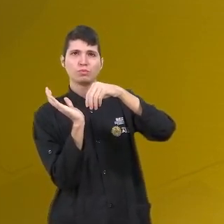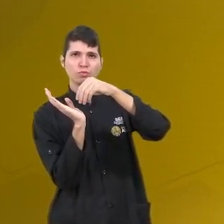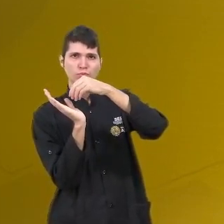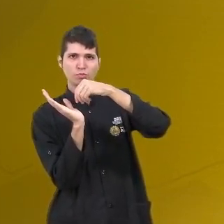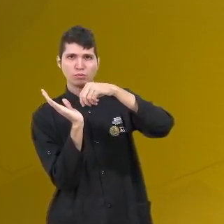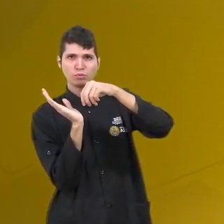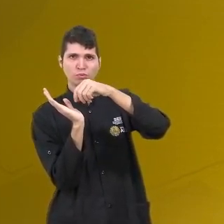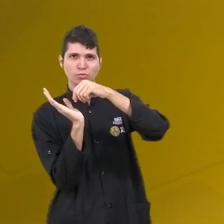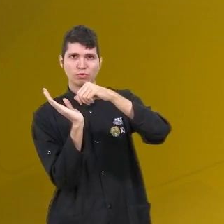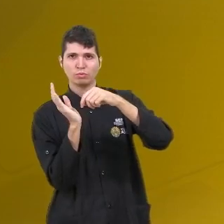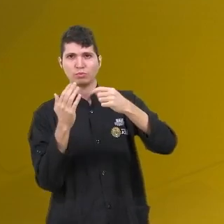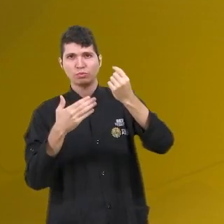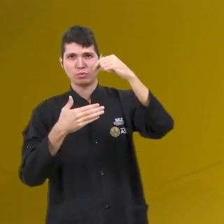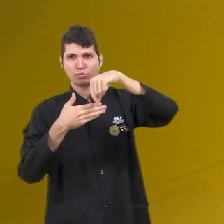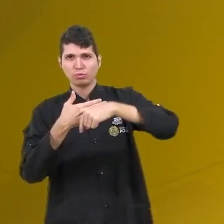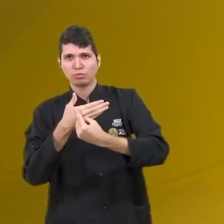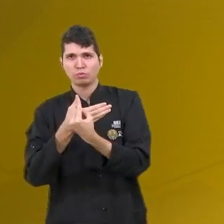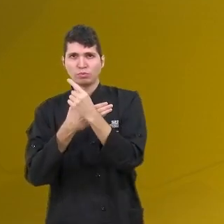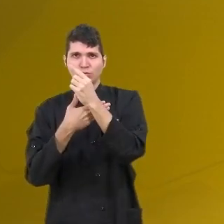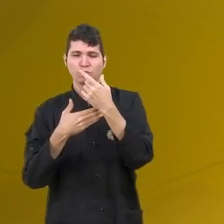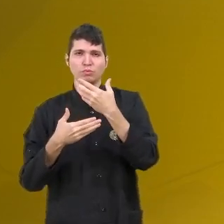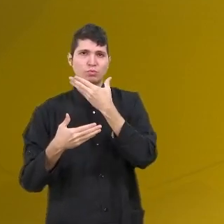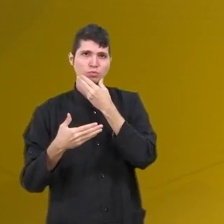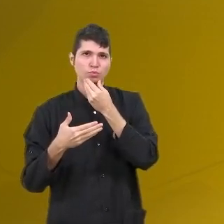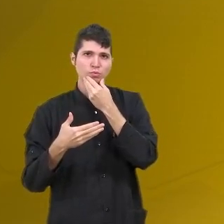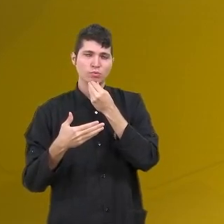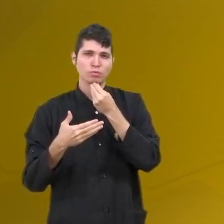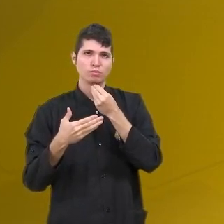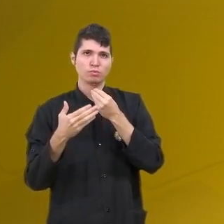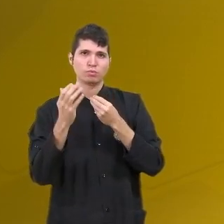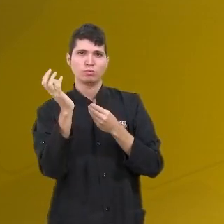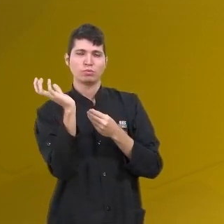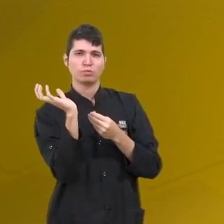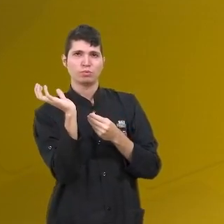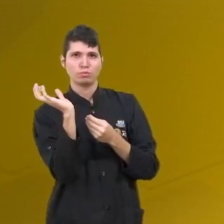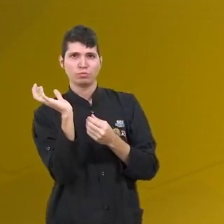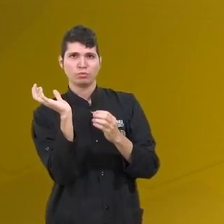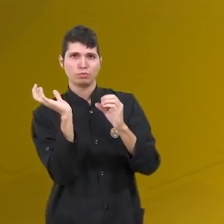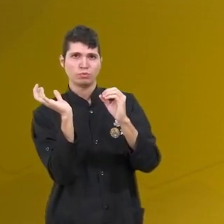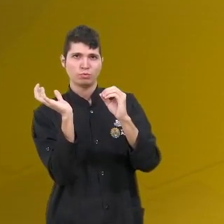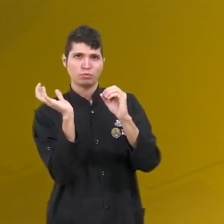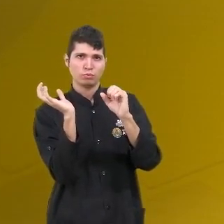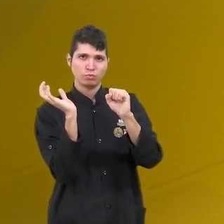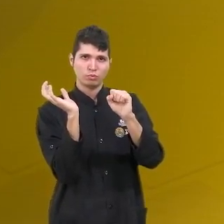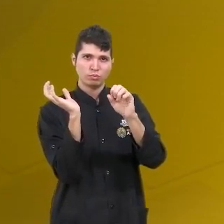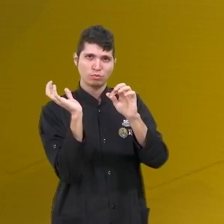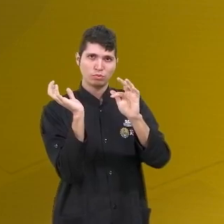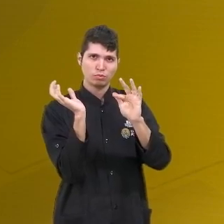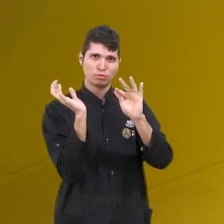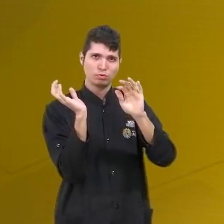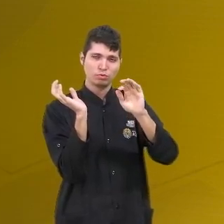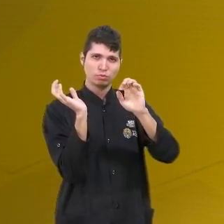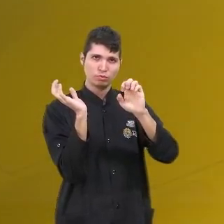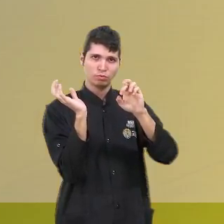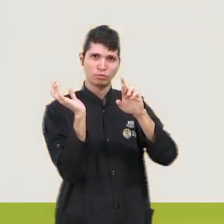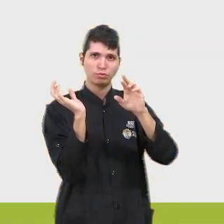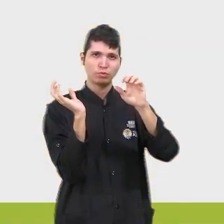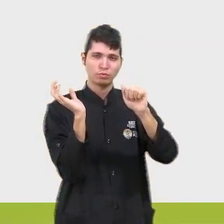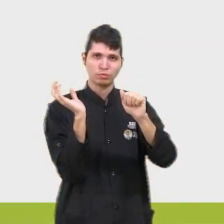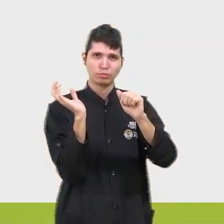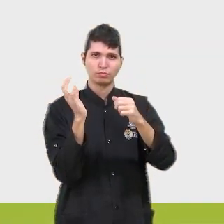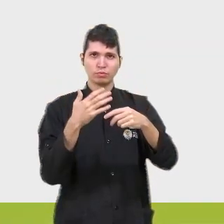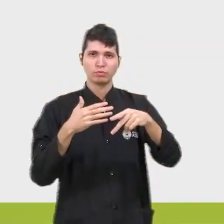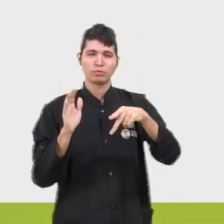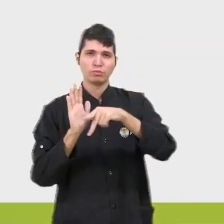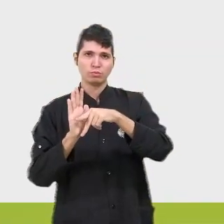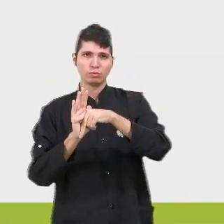é o gameta masculino. Oosfera é o gameta feminino, das plantas. Ok? E aí surge aqui